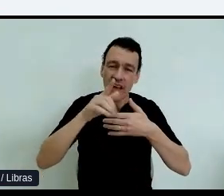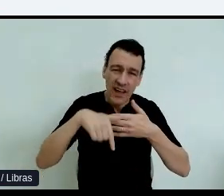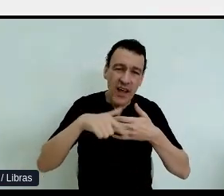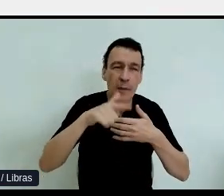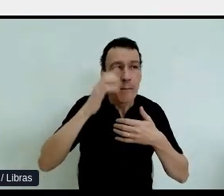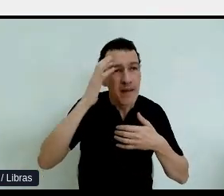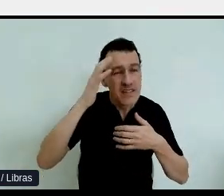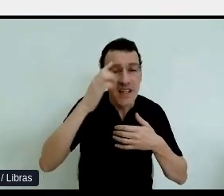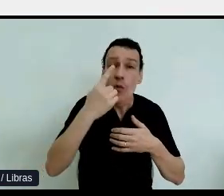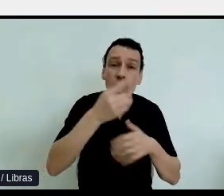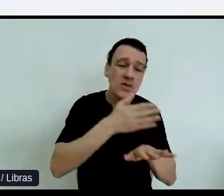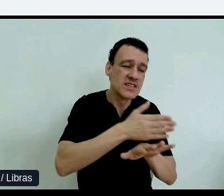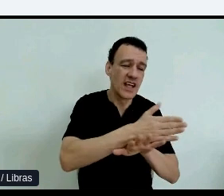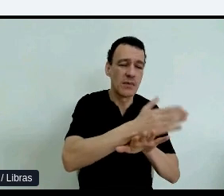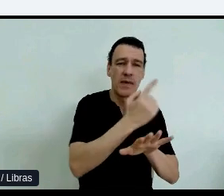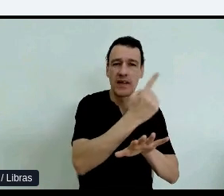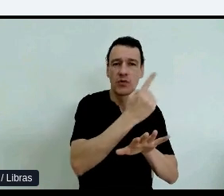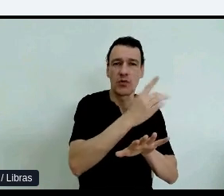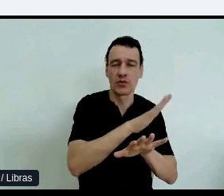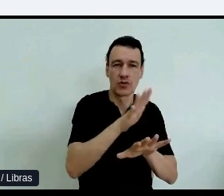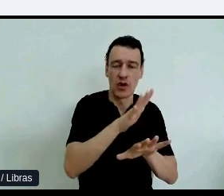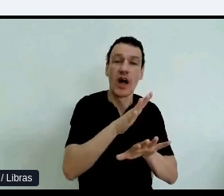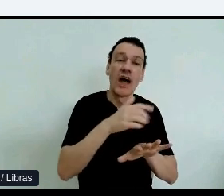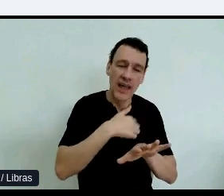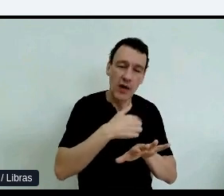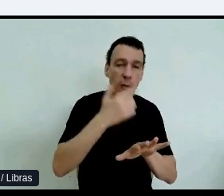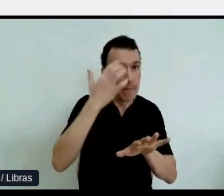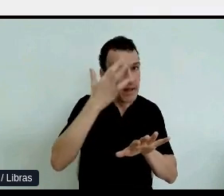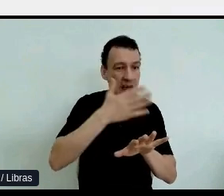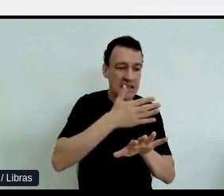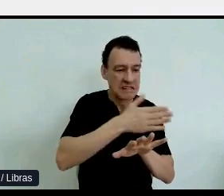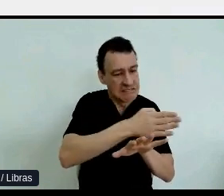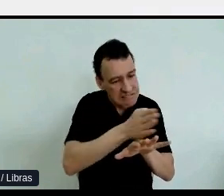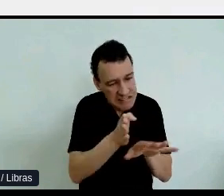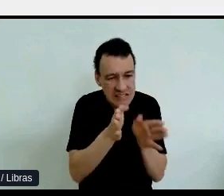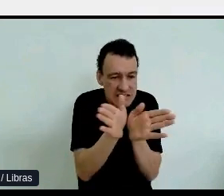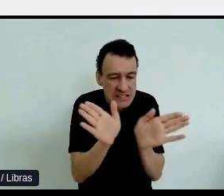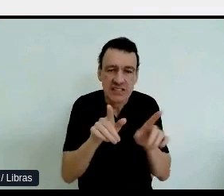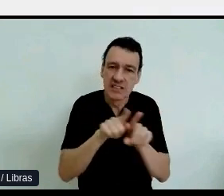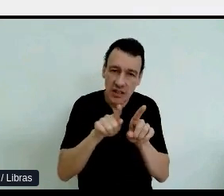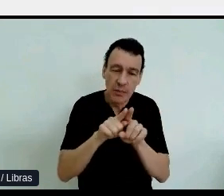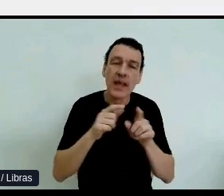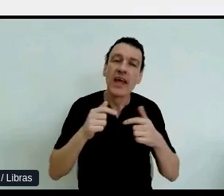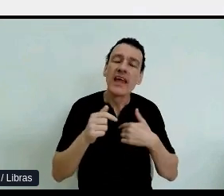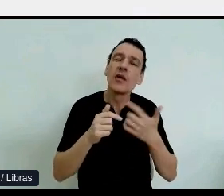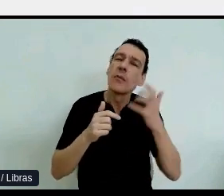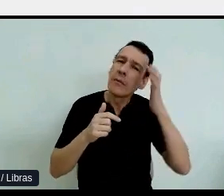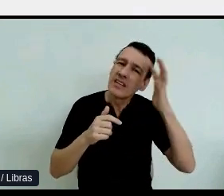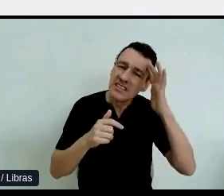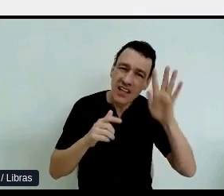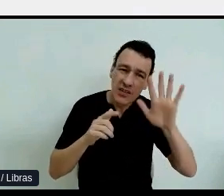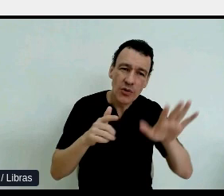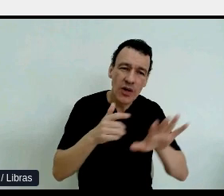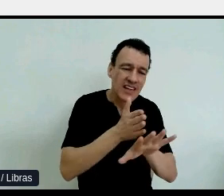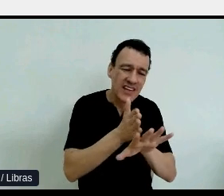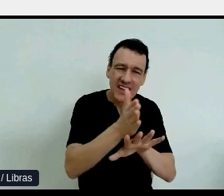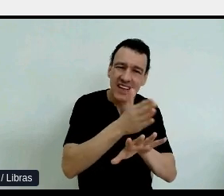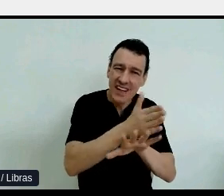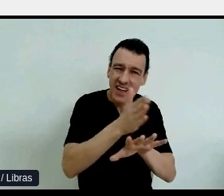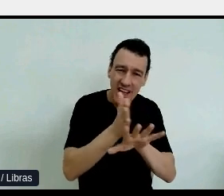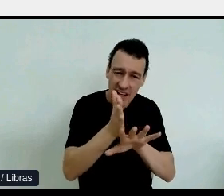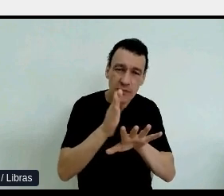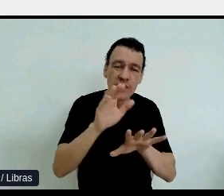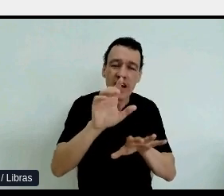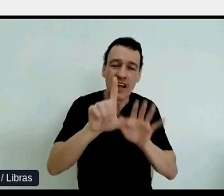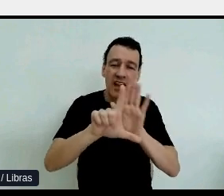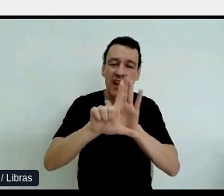eu estou adaptando ele até a ideia de separar o legal track e permitir ali que ele seja um slot component,